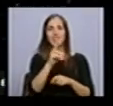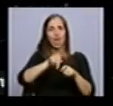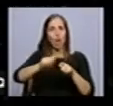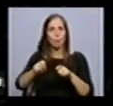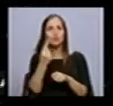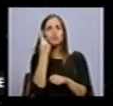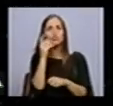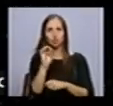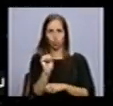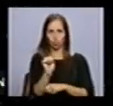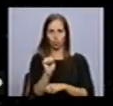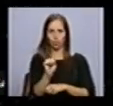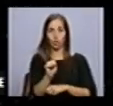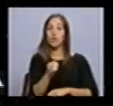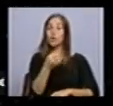de